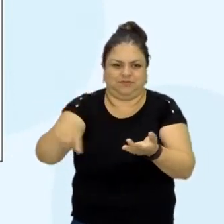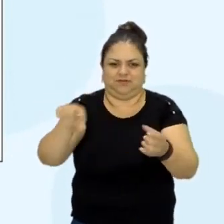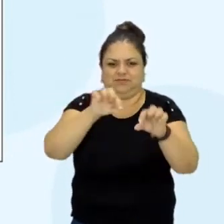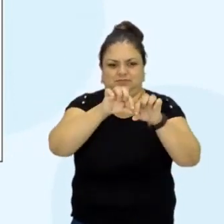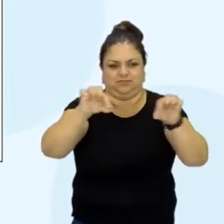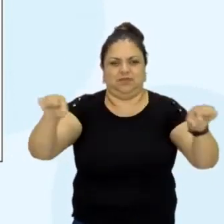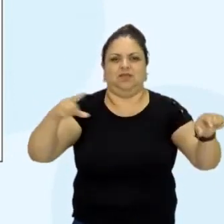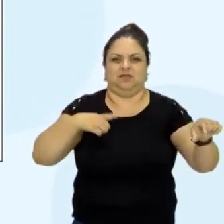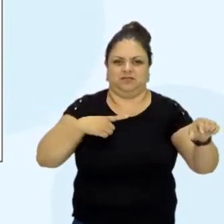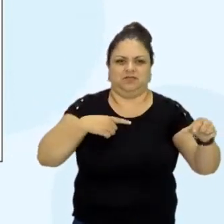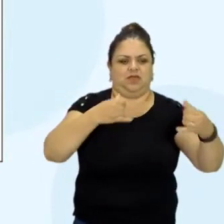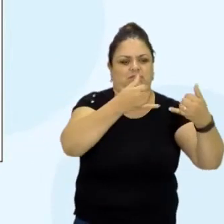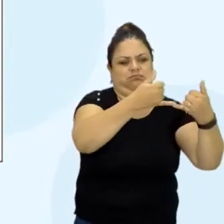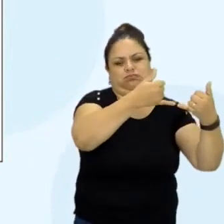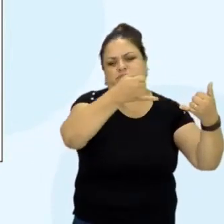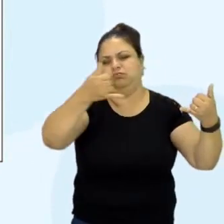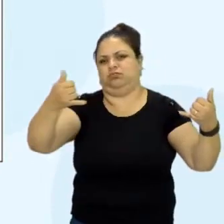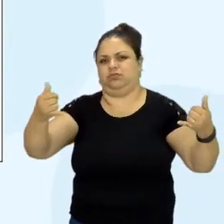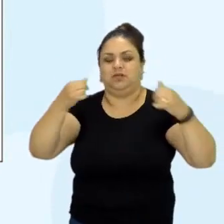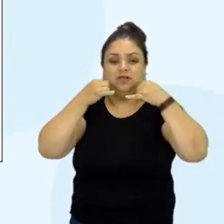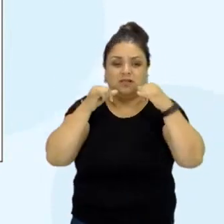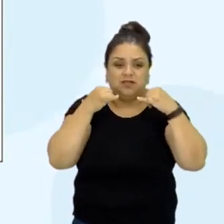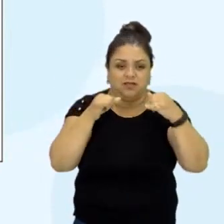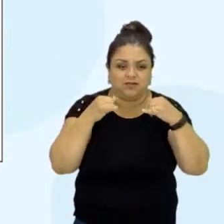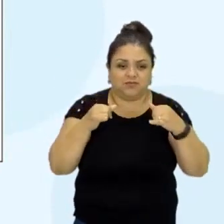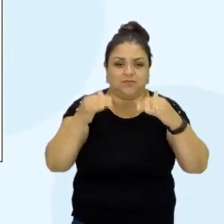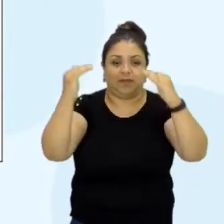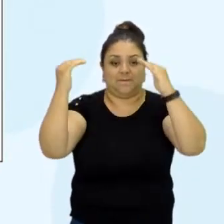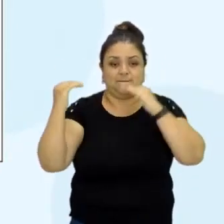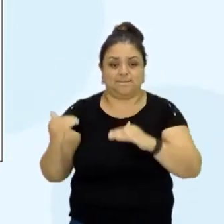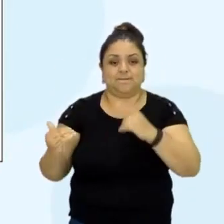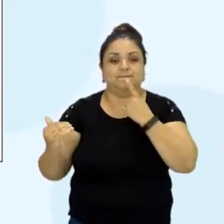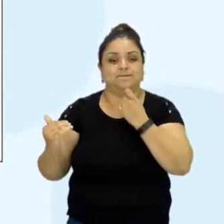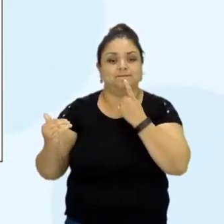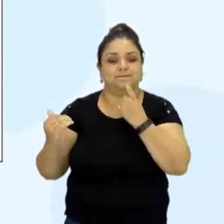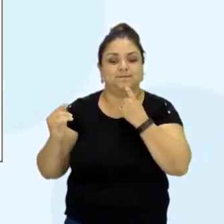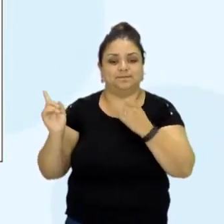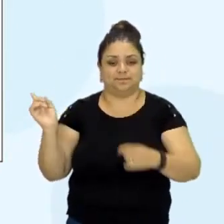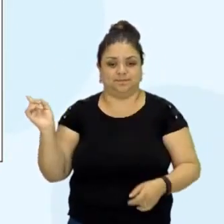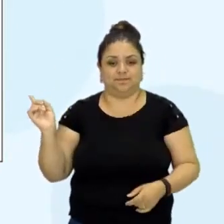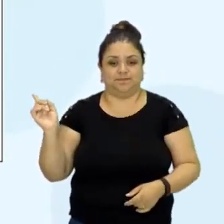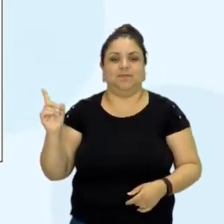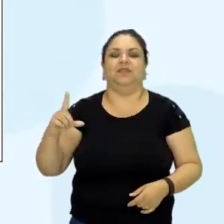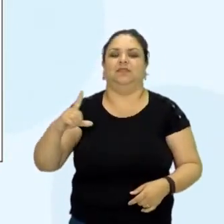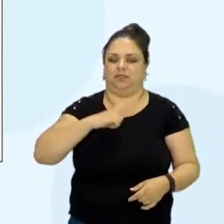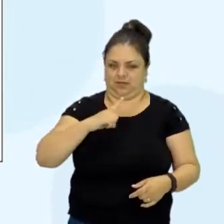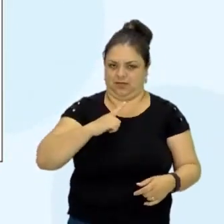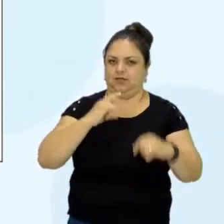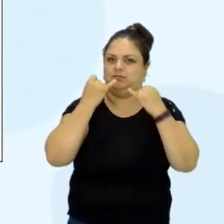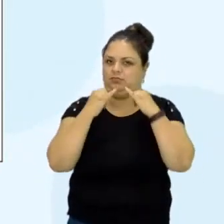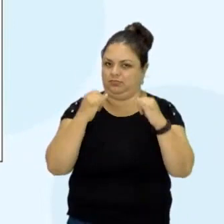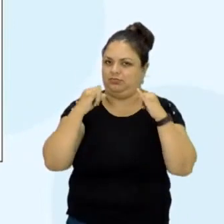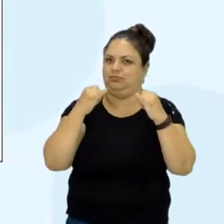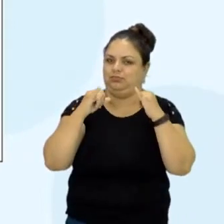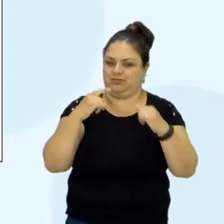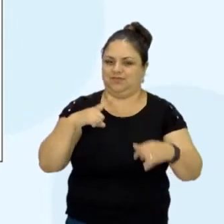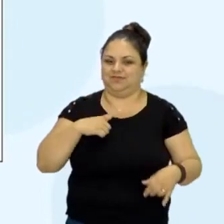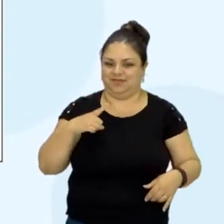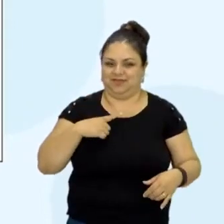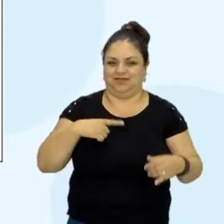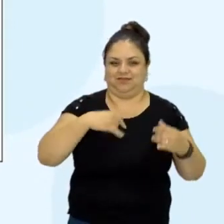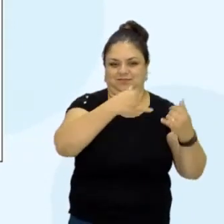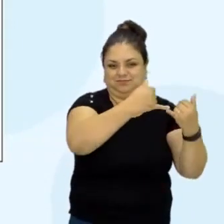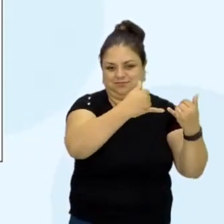condutor elétrico, tá? O vermelho, que é o que tá aqui embaixo. Esse daqui tem carga, tá?